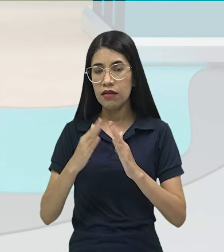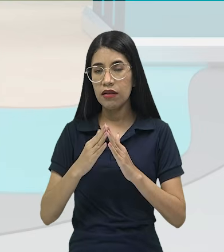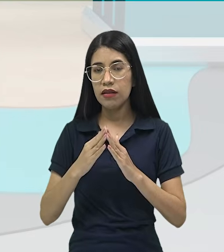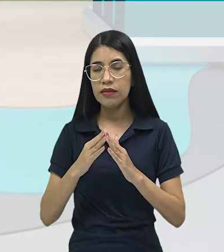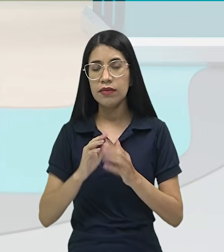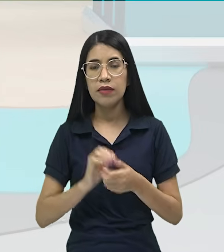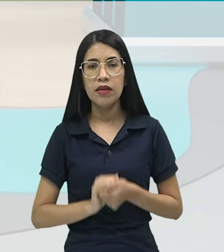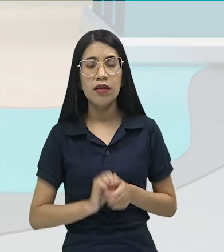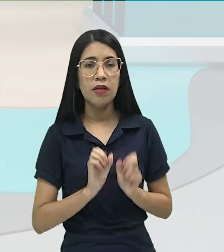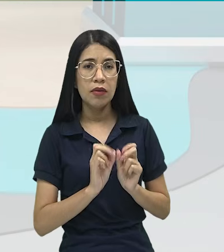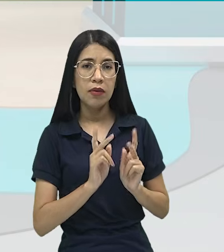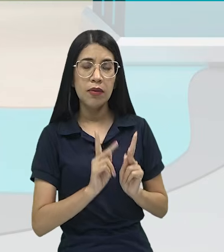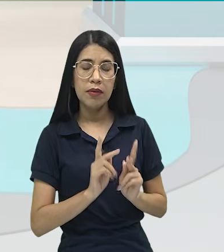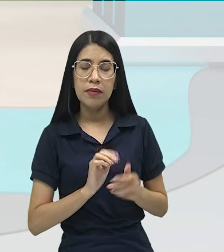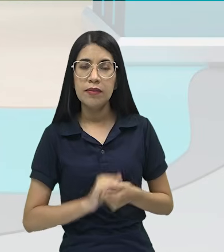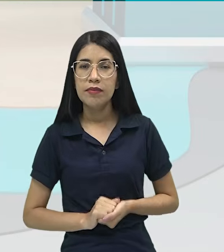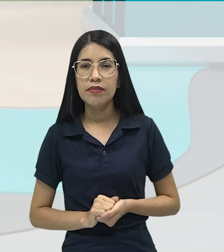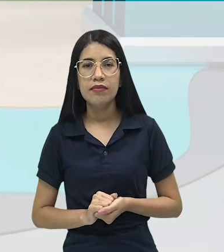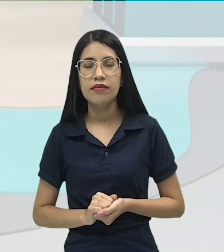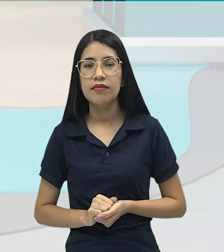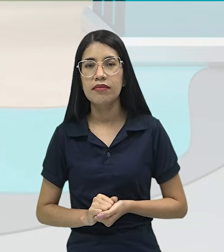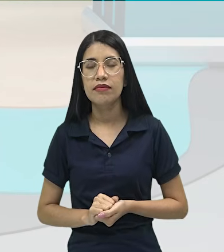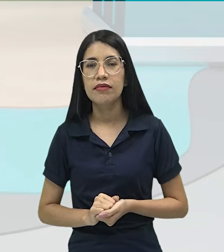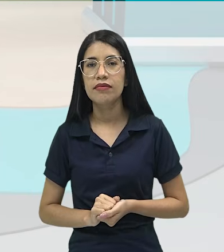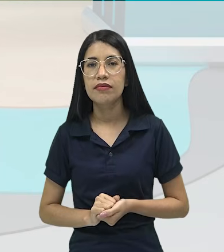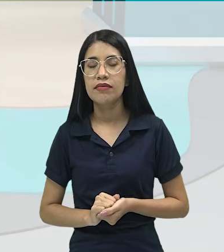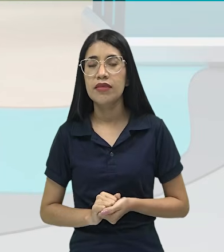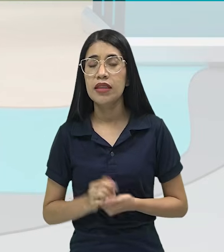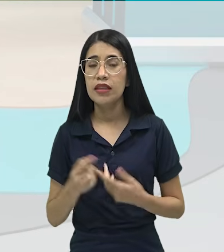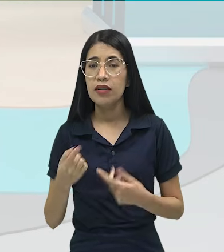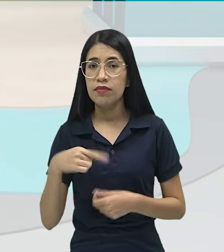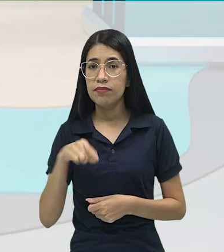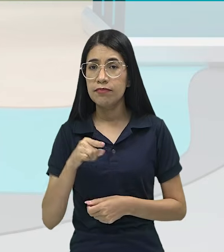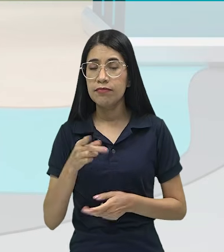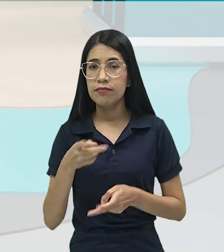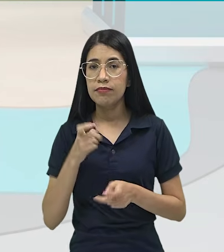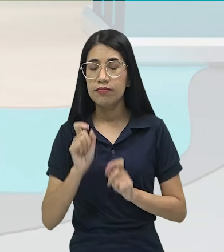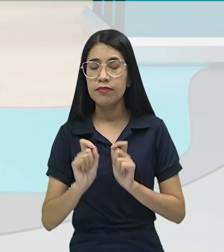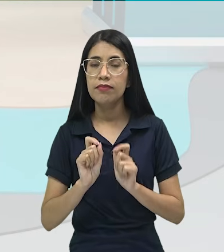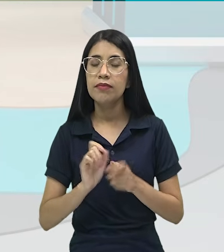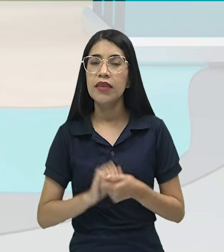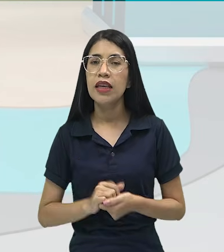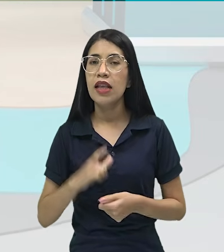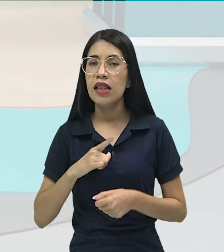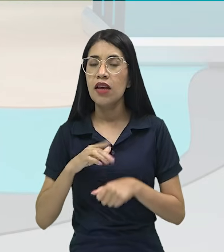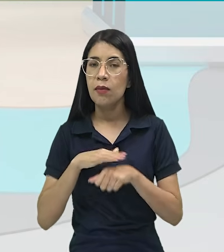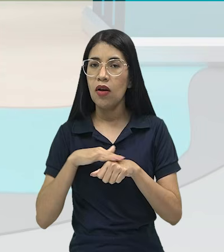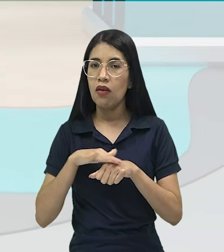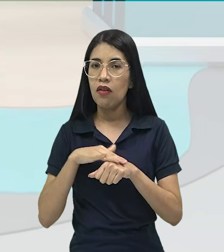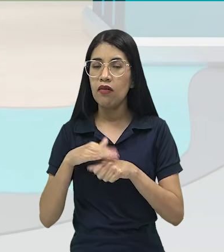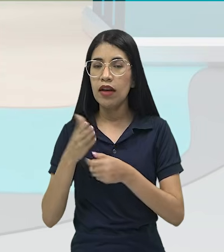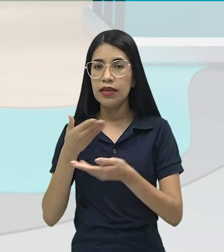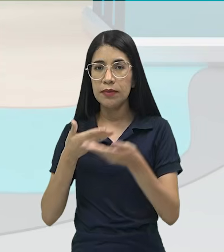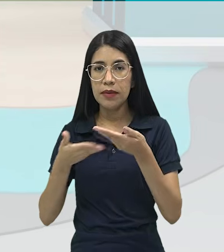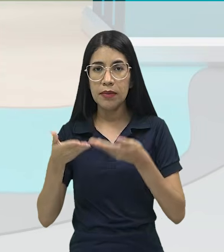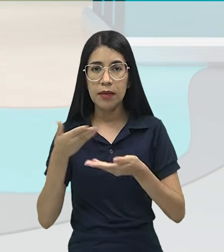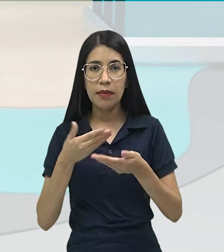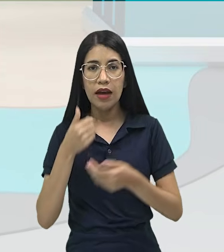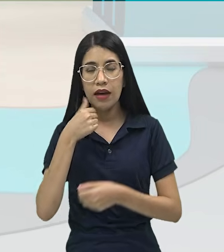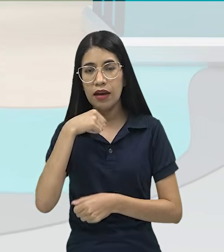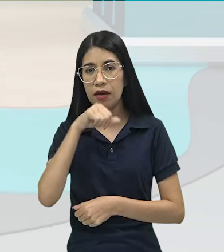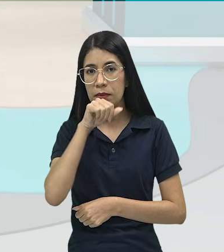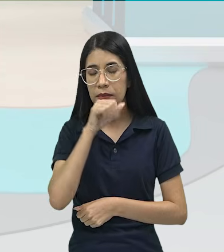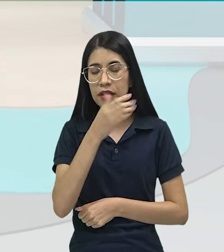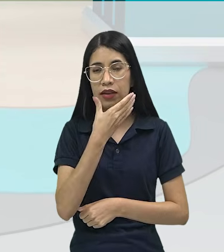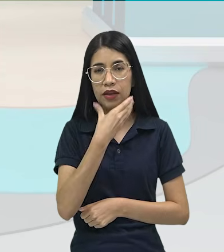ele responde, tá bom, mãe. Então, muito bem, vocês perceberam, né, que há uma conversa, há um diálogo